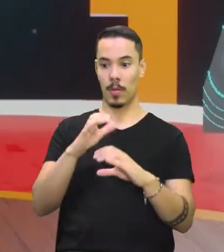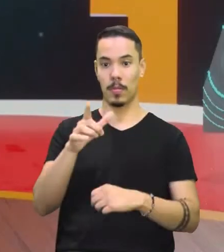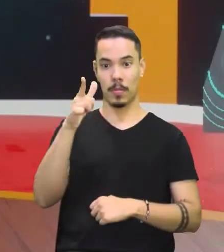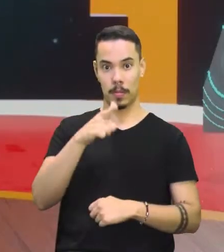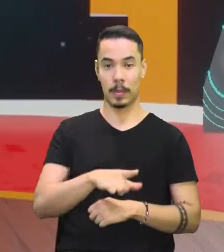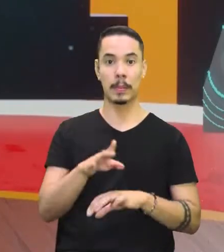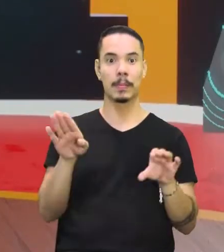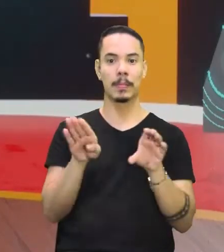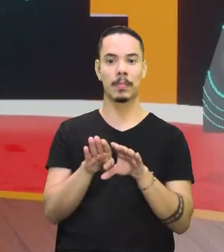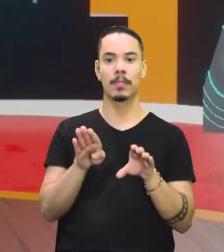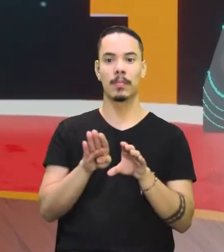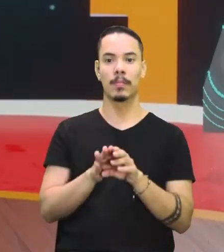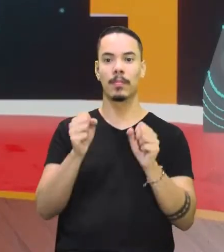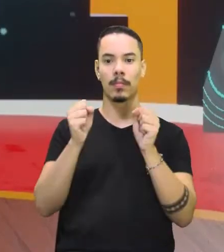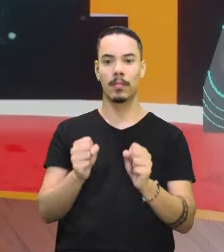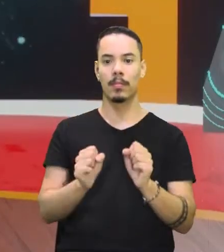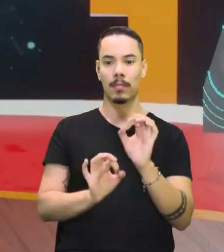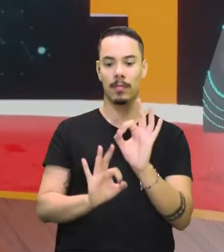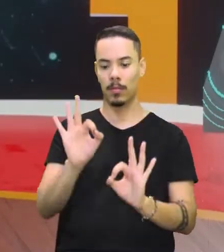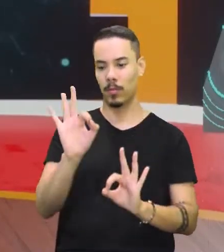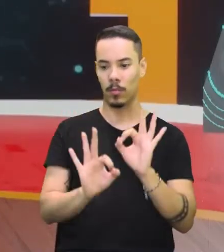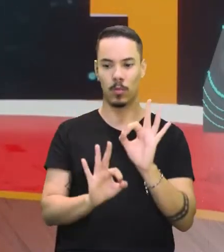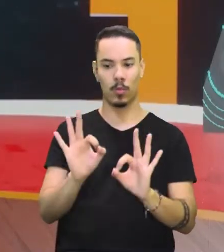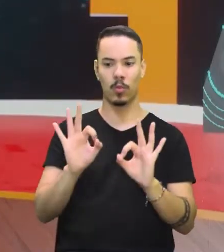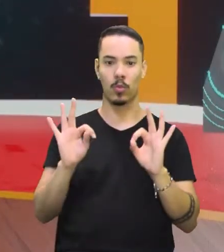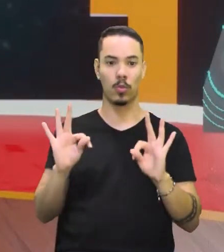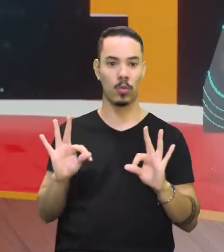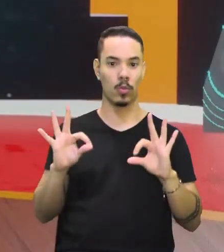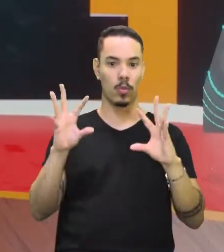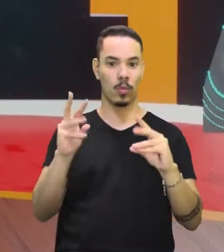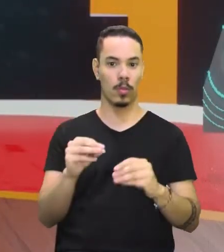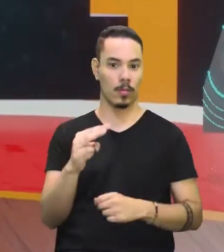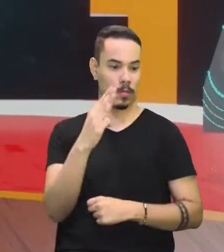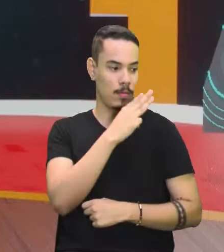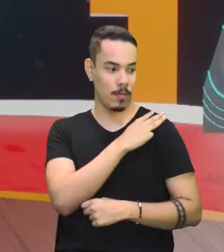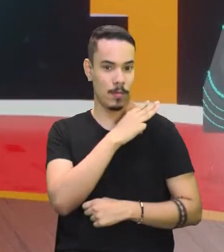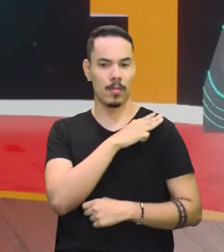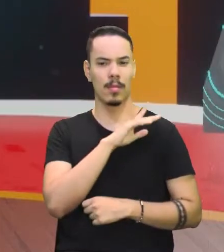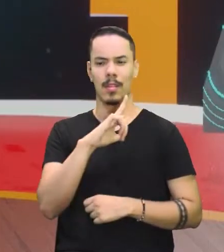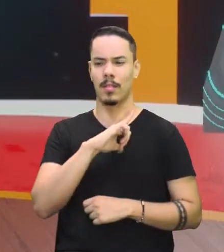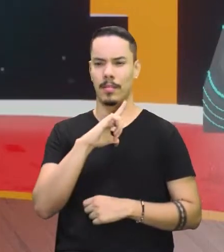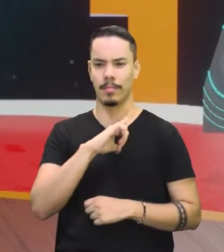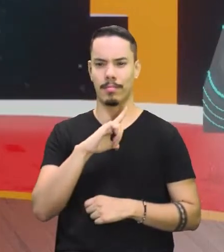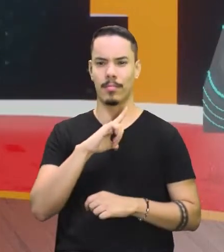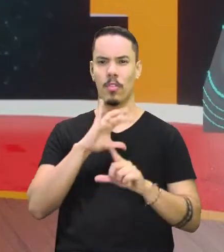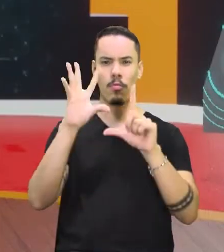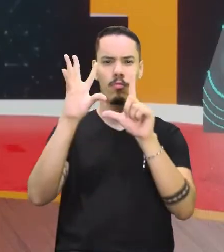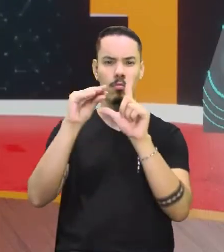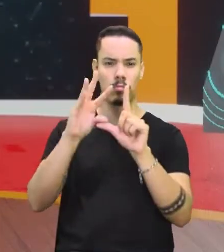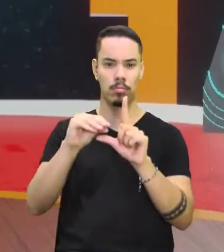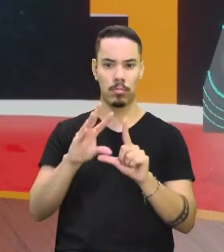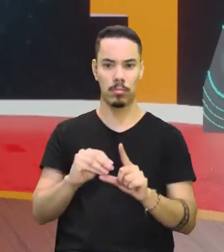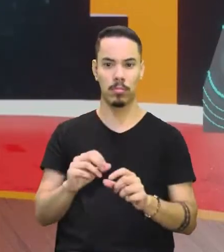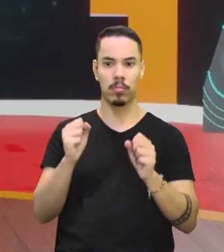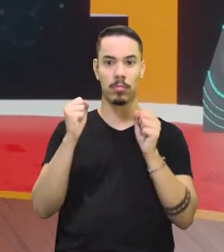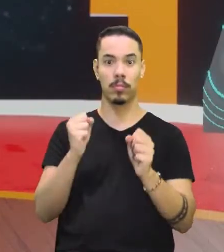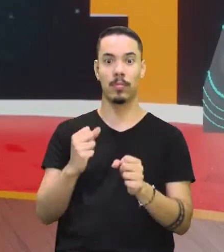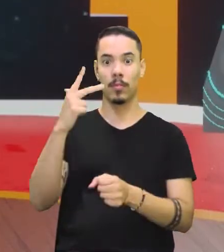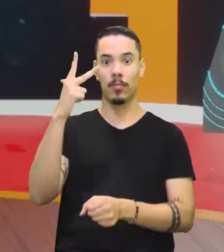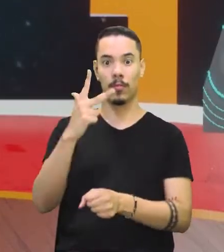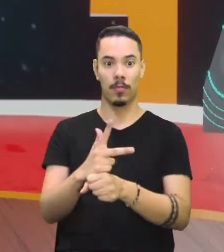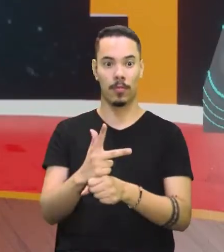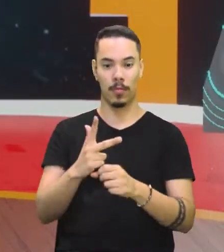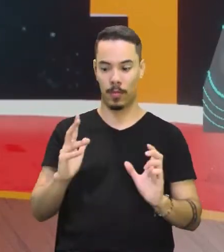também? Depois a gente pode organizar todos esses terceirão, que tem foto dos alunos e tal, para um vídeo